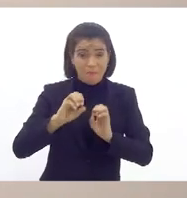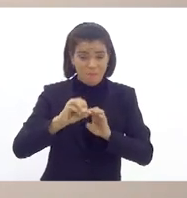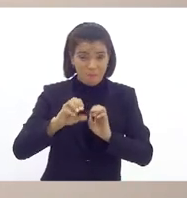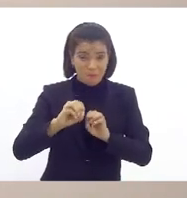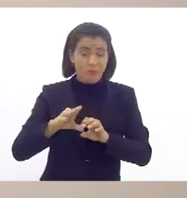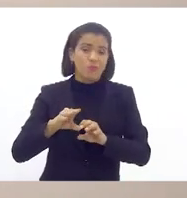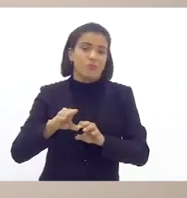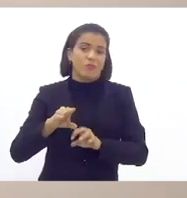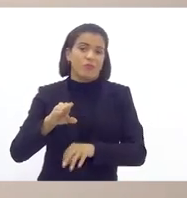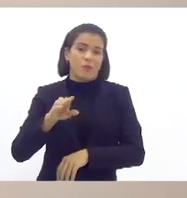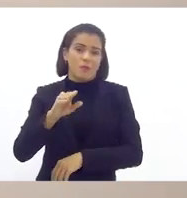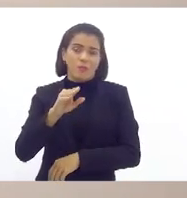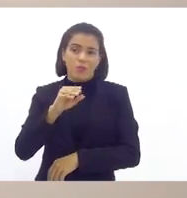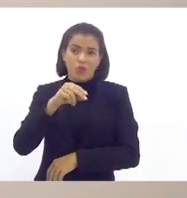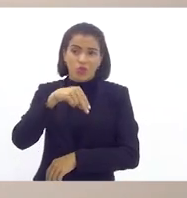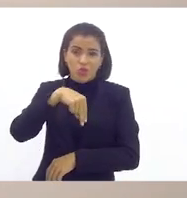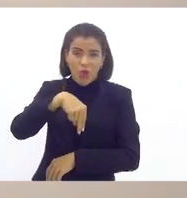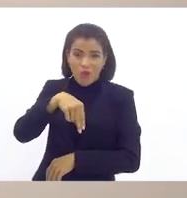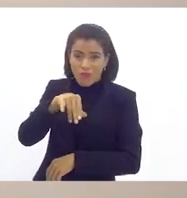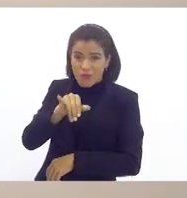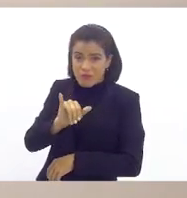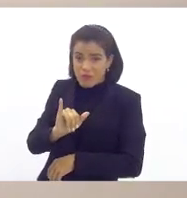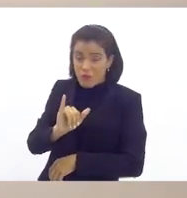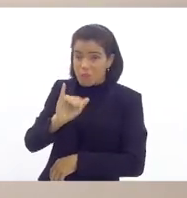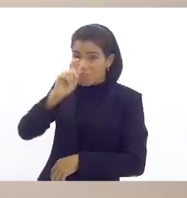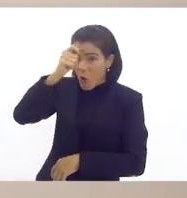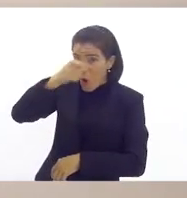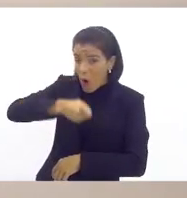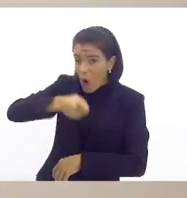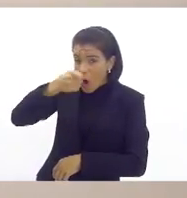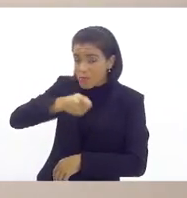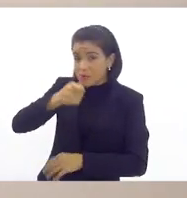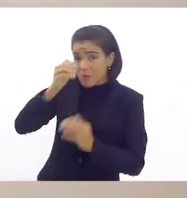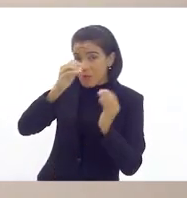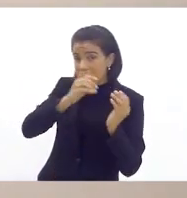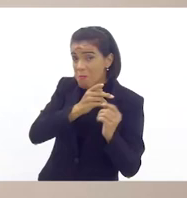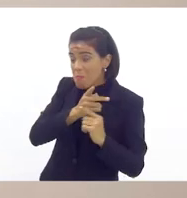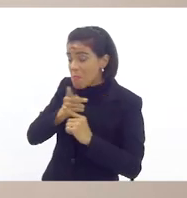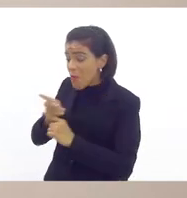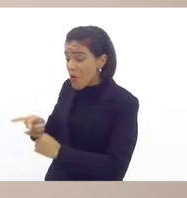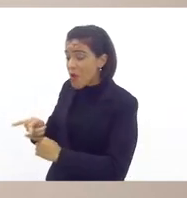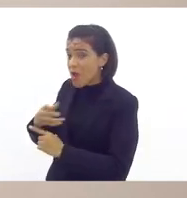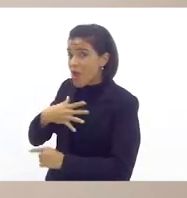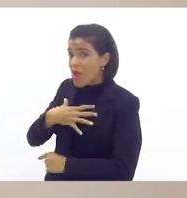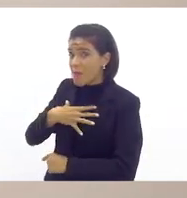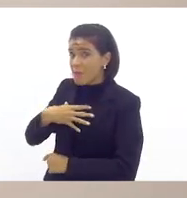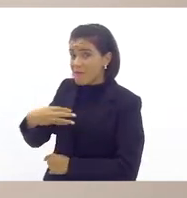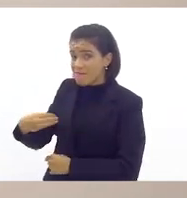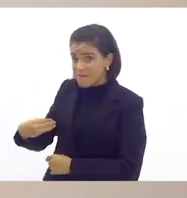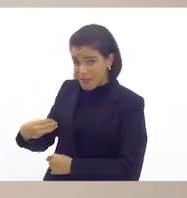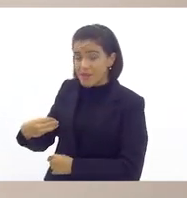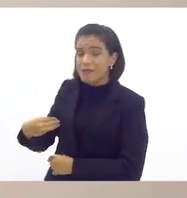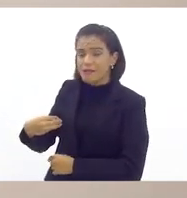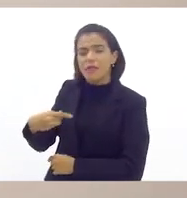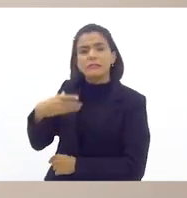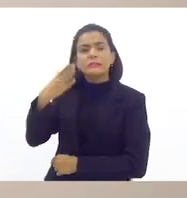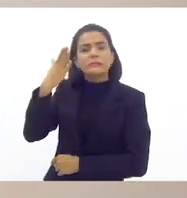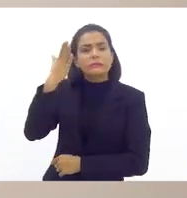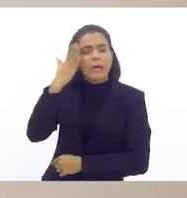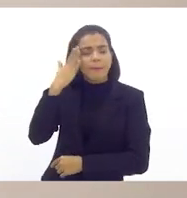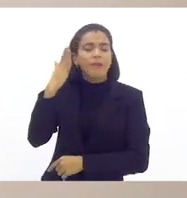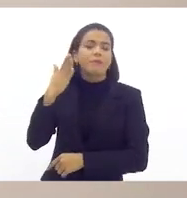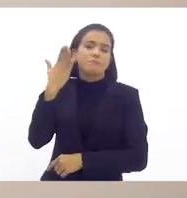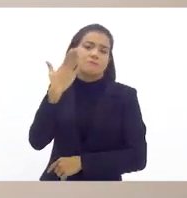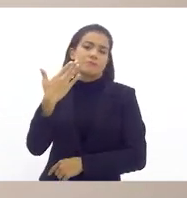teria que, por obrigação, procurar a minha filha, saber do ocorrido exato, me chamar